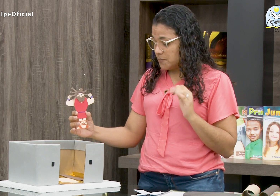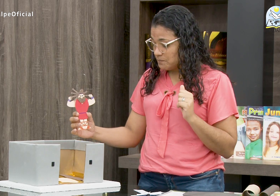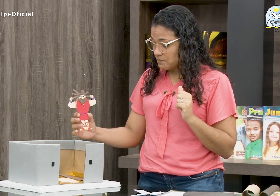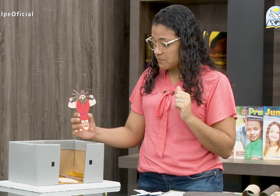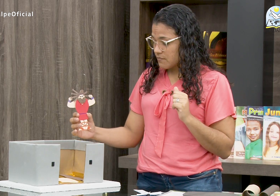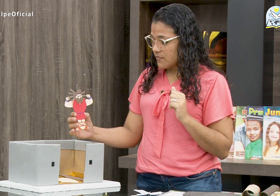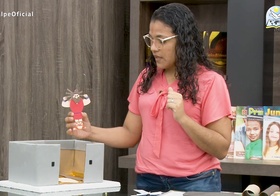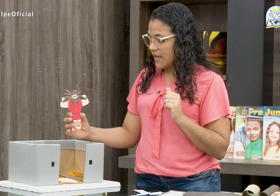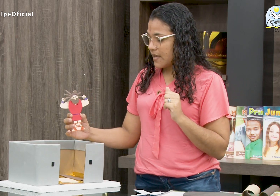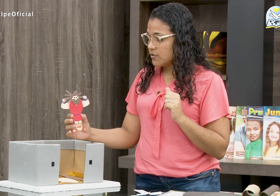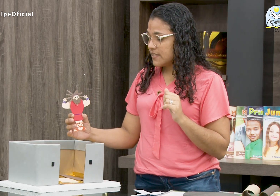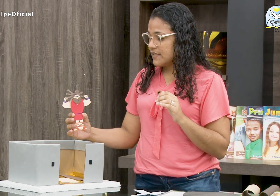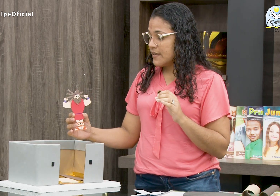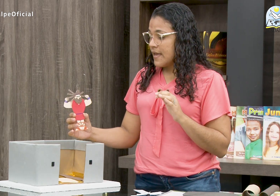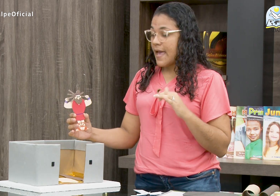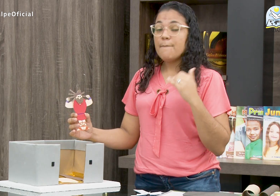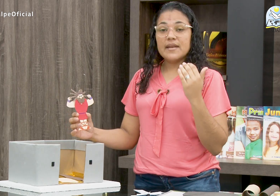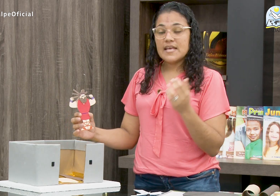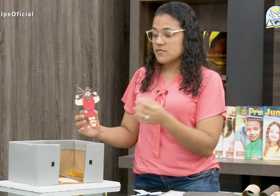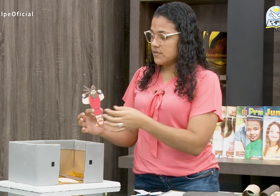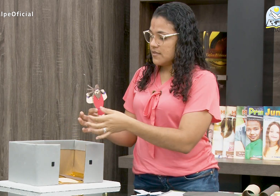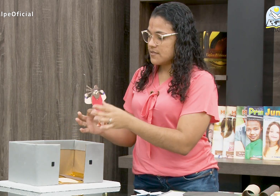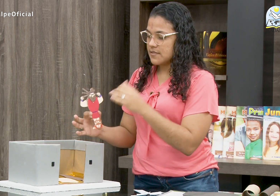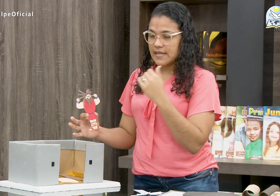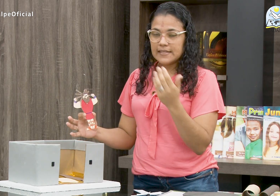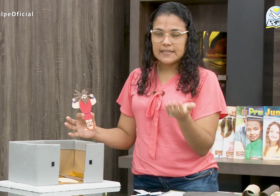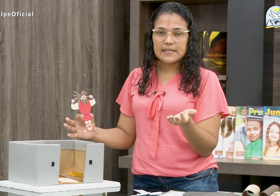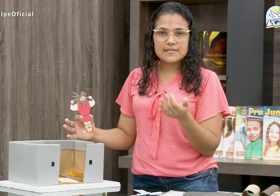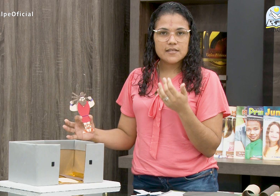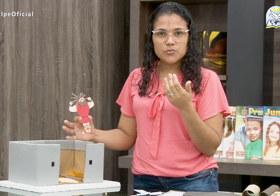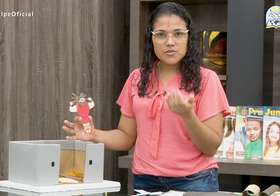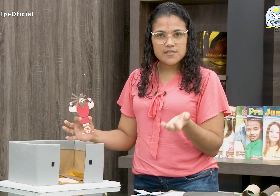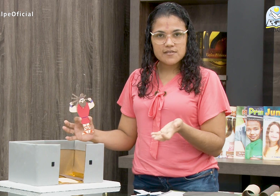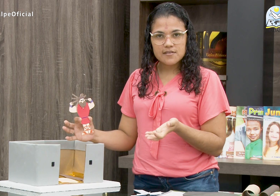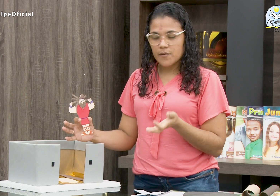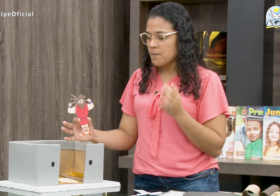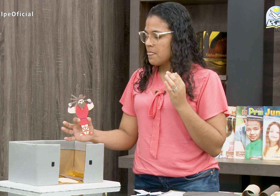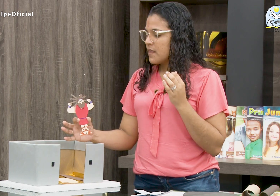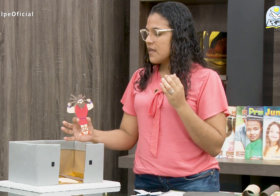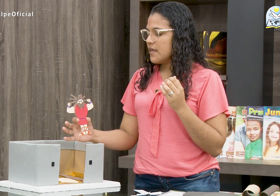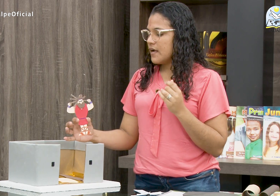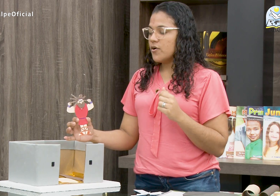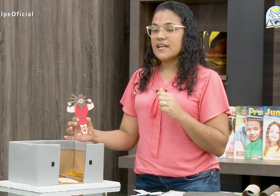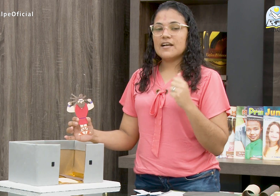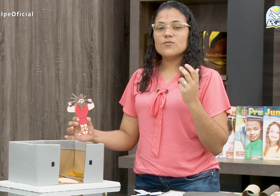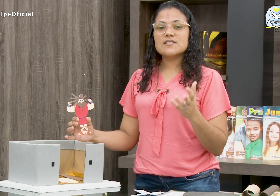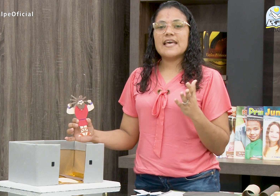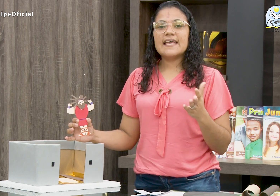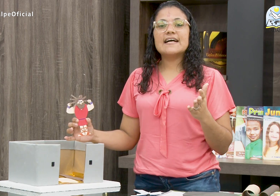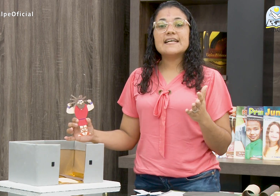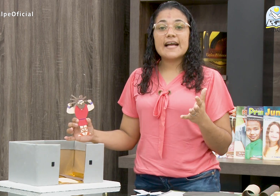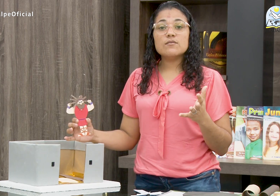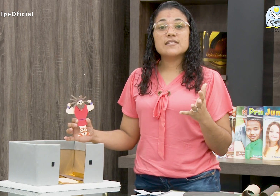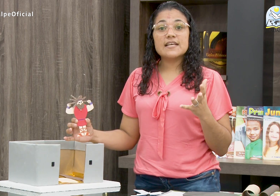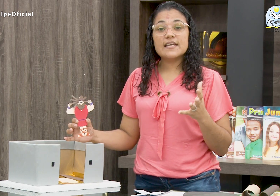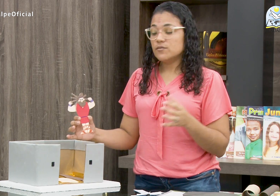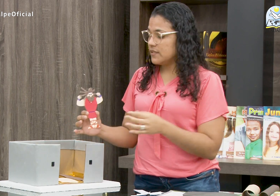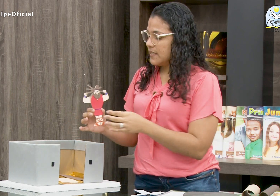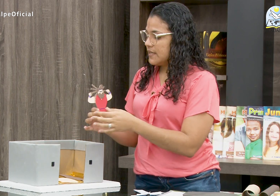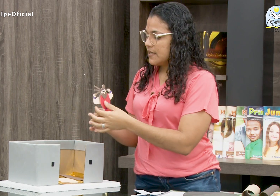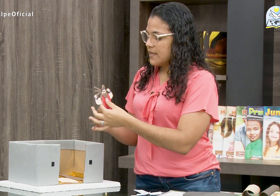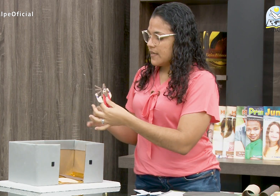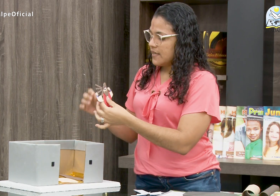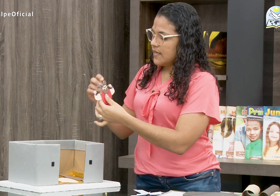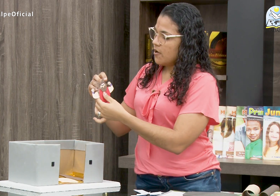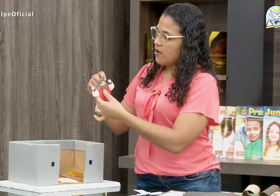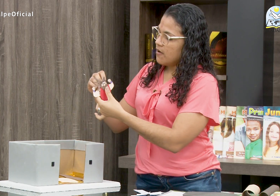do... onde ele é preso, né? Dalila, ela seduz Sansão. E agora ela consegue arrancar o segredo